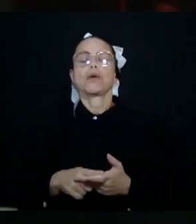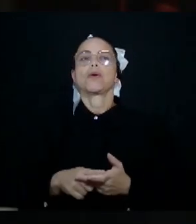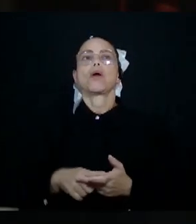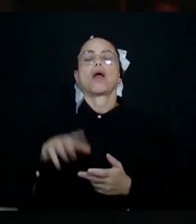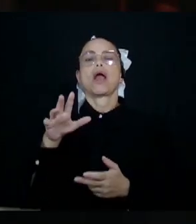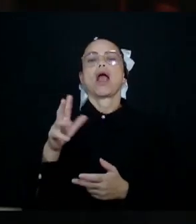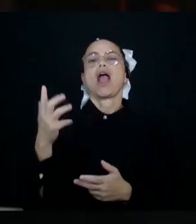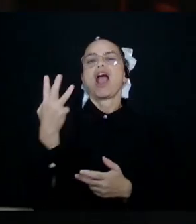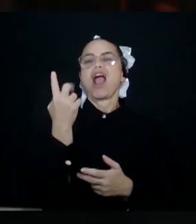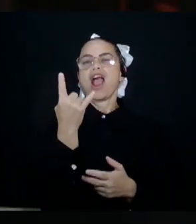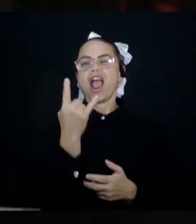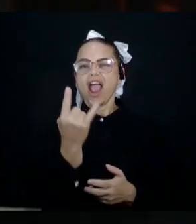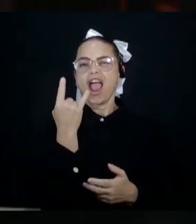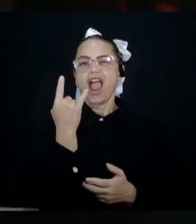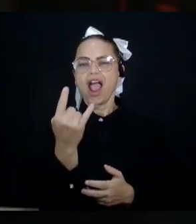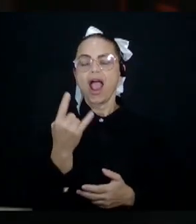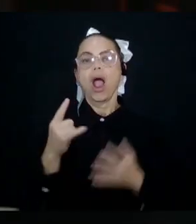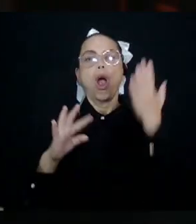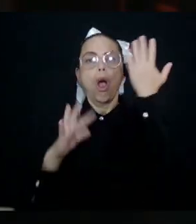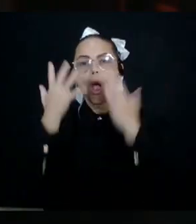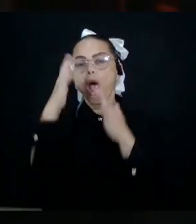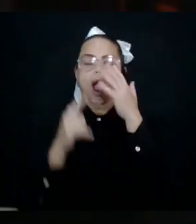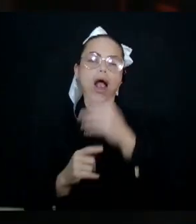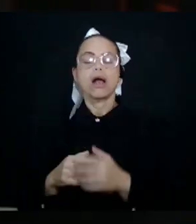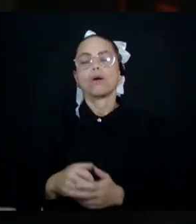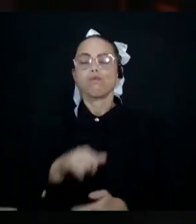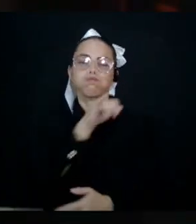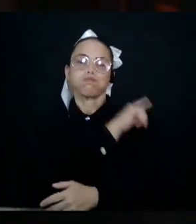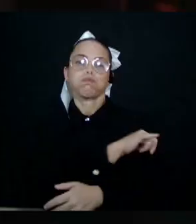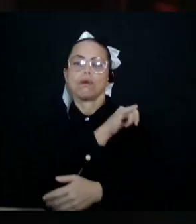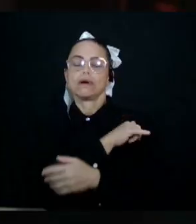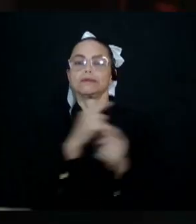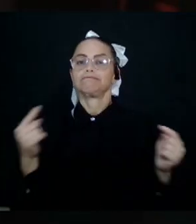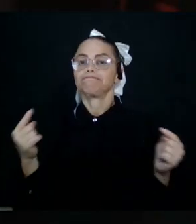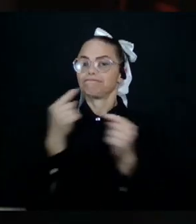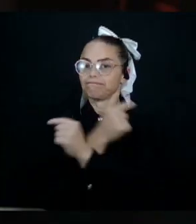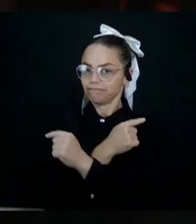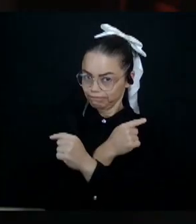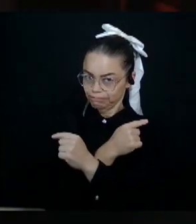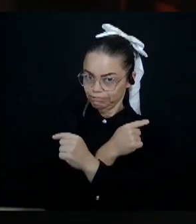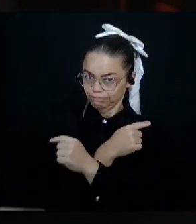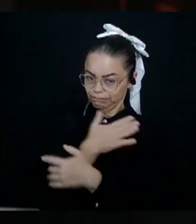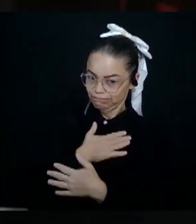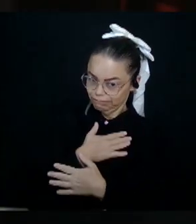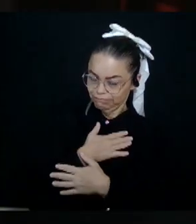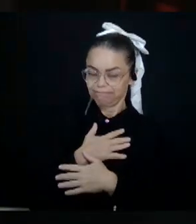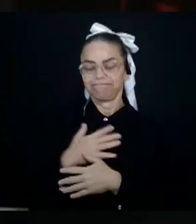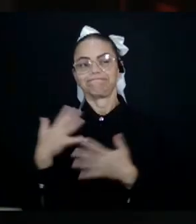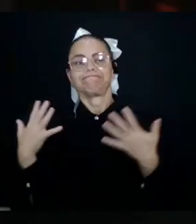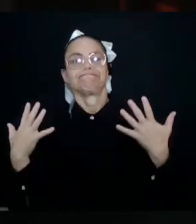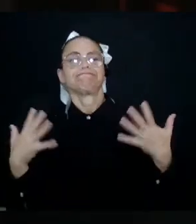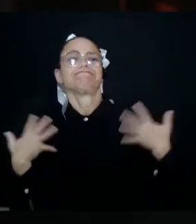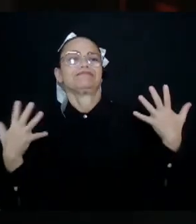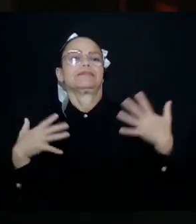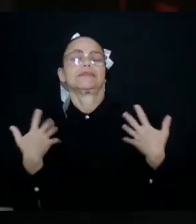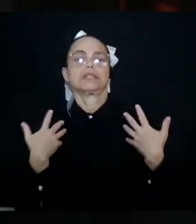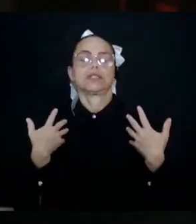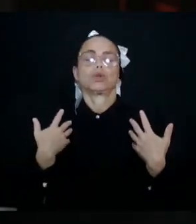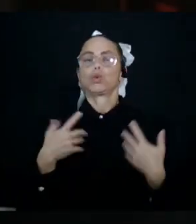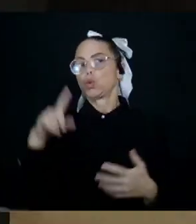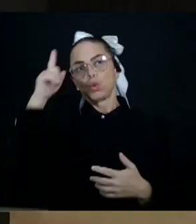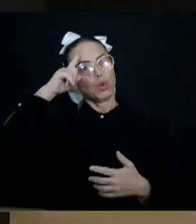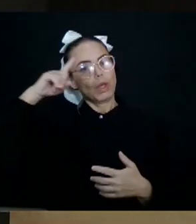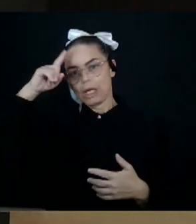Rio de Janeiro, é alguém que vive com os contrastes entre euforia e rotina. Seja muito bem-vindo,